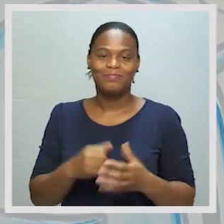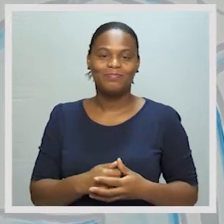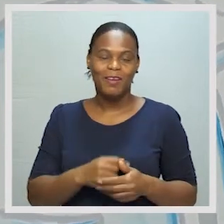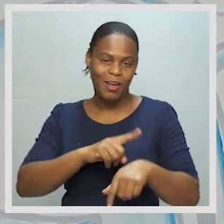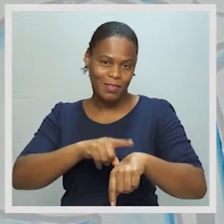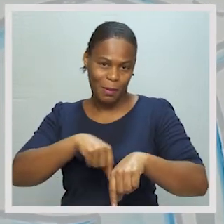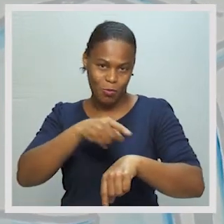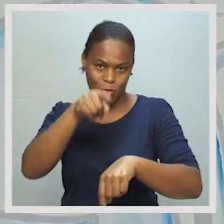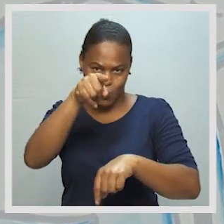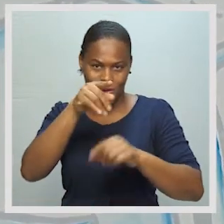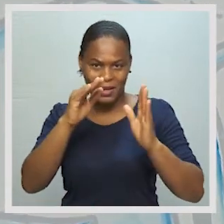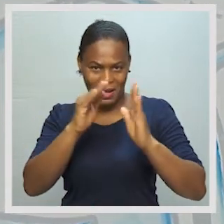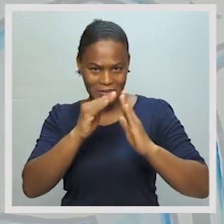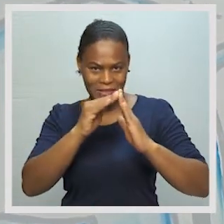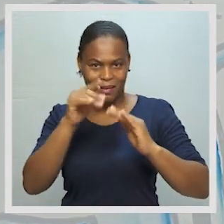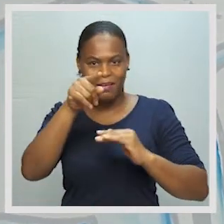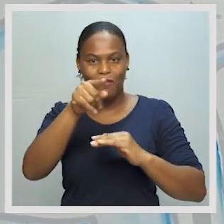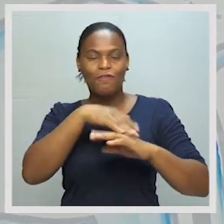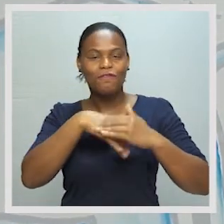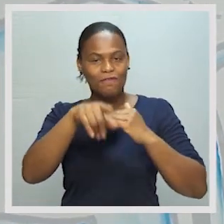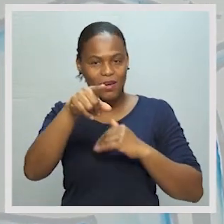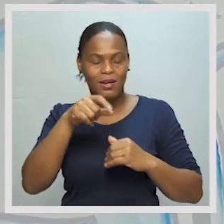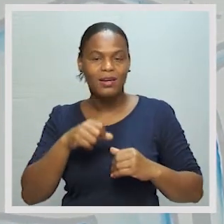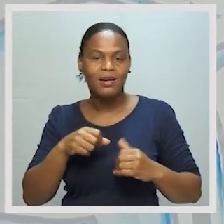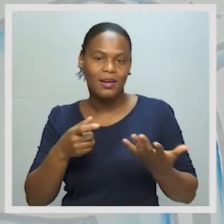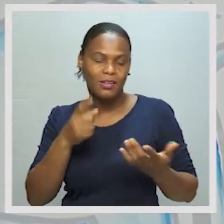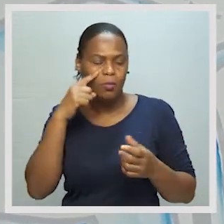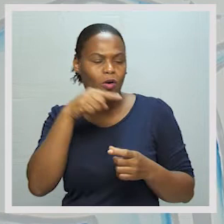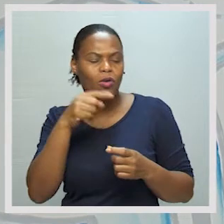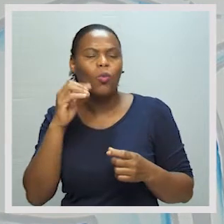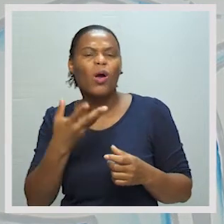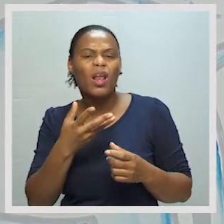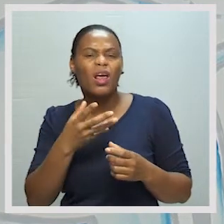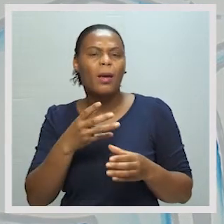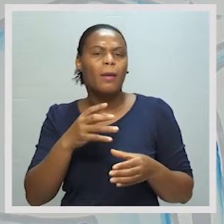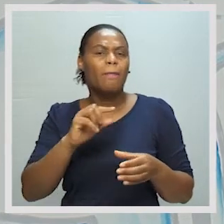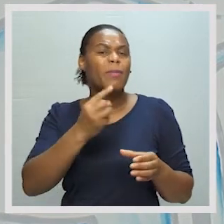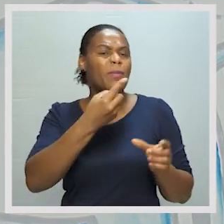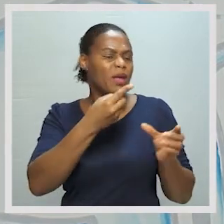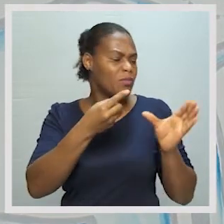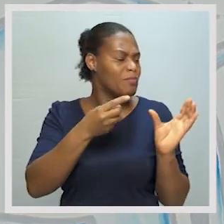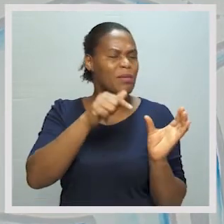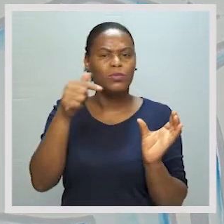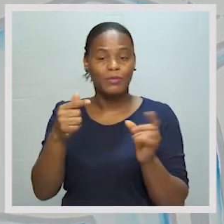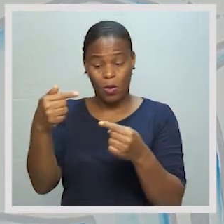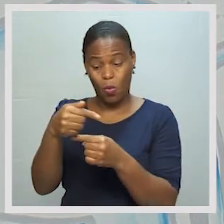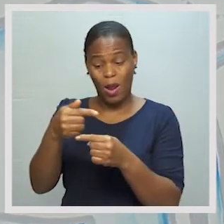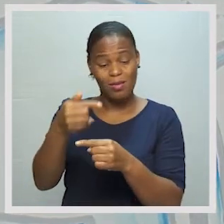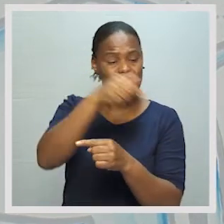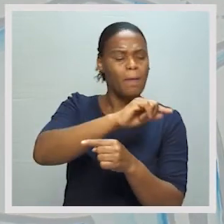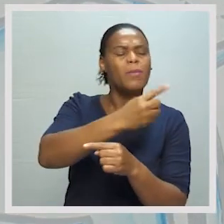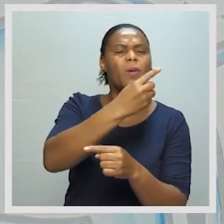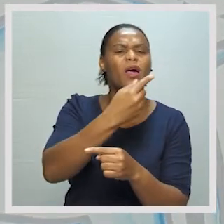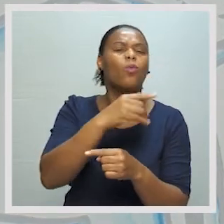um tempinho, vocês lá em casa, vocês vão indicar qual é o primeiro membro, qual é o